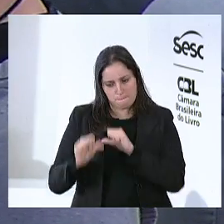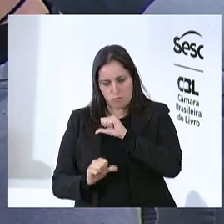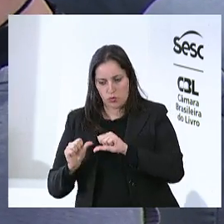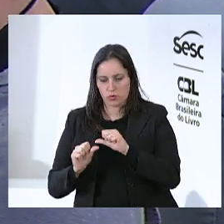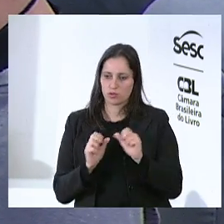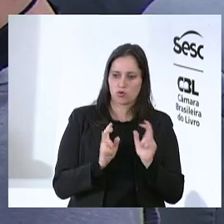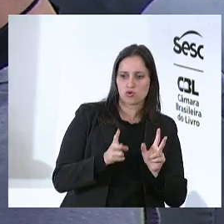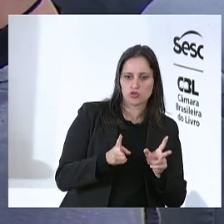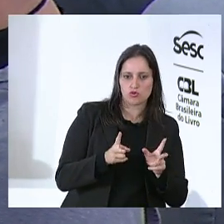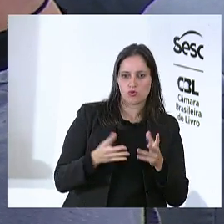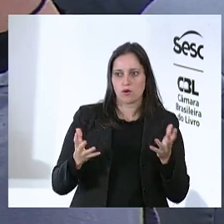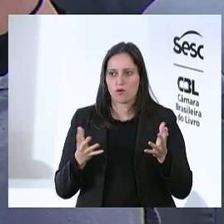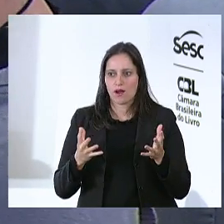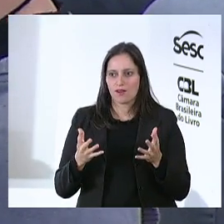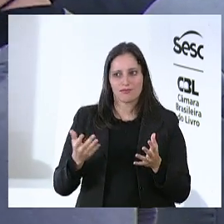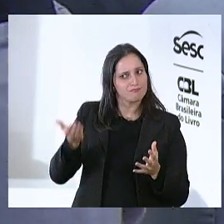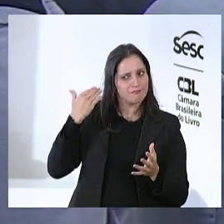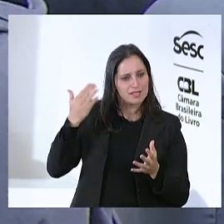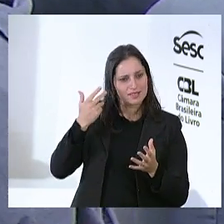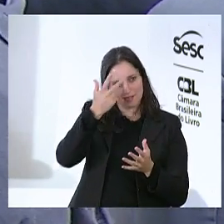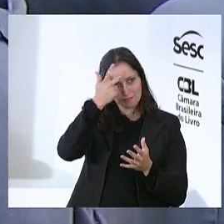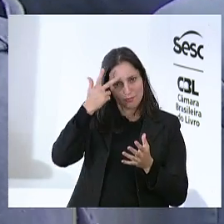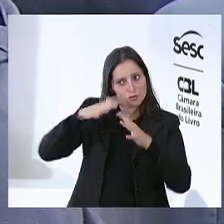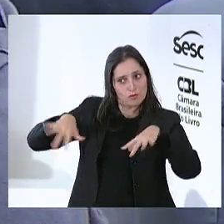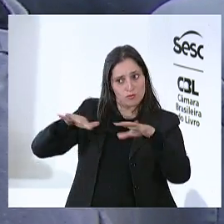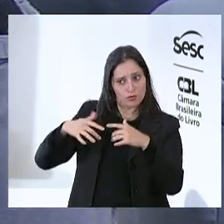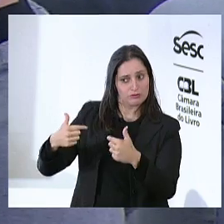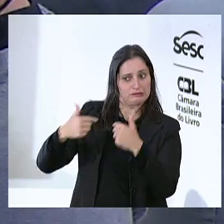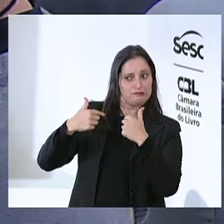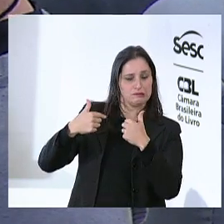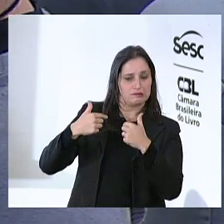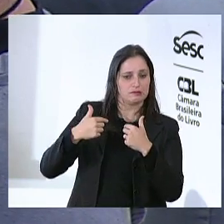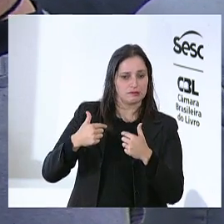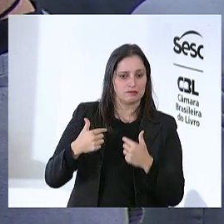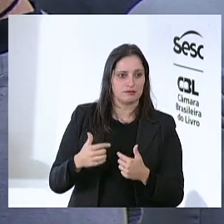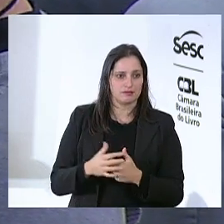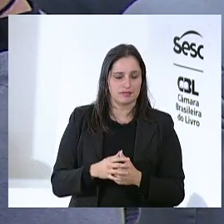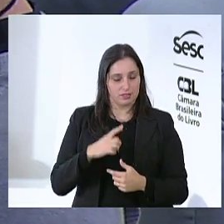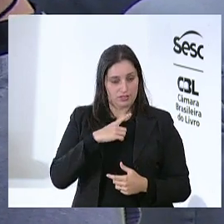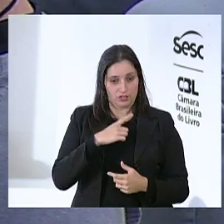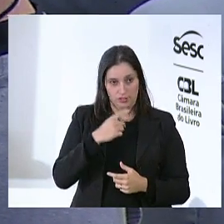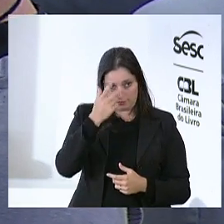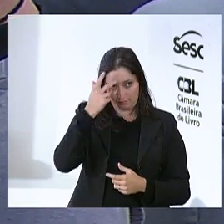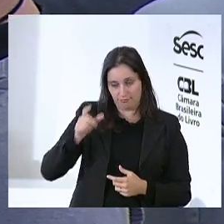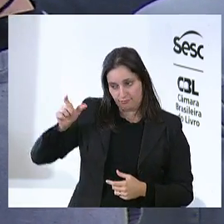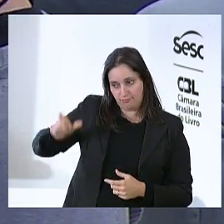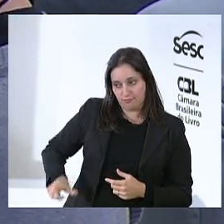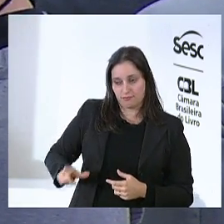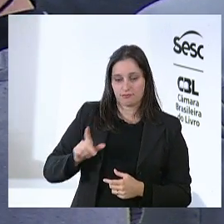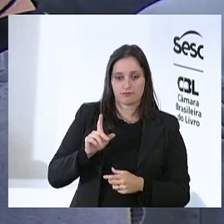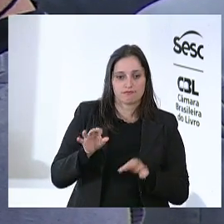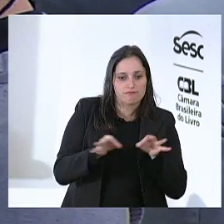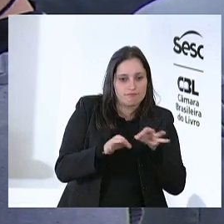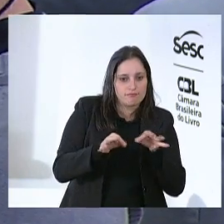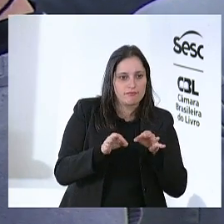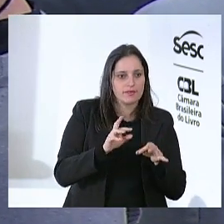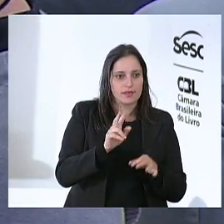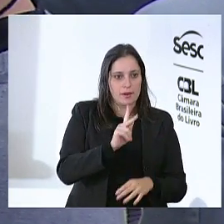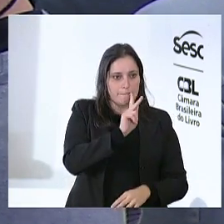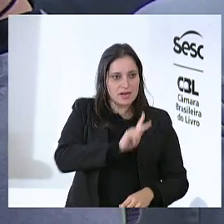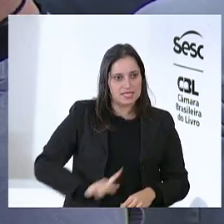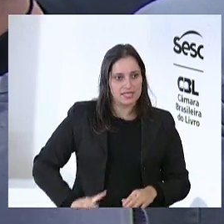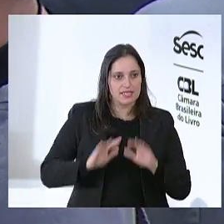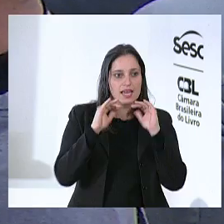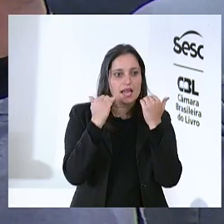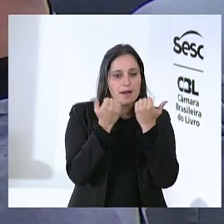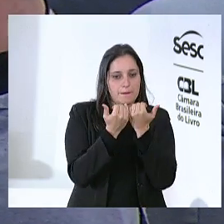que quem se preparava para ser o presidente da Câmara, ele estava vendo a movimentação providencial,